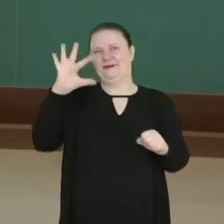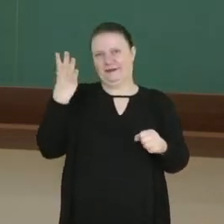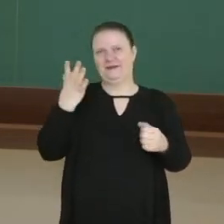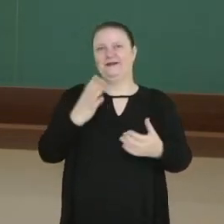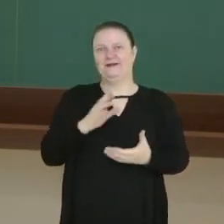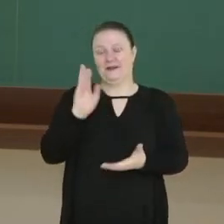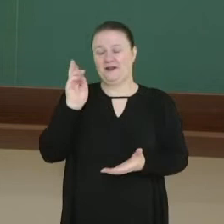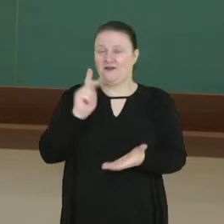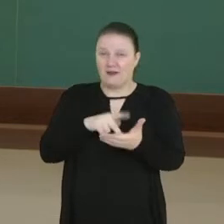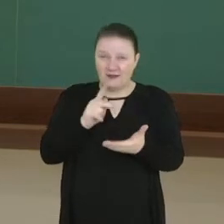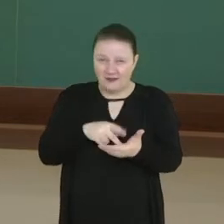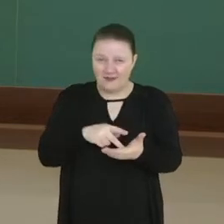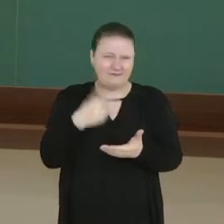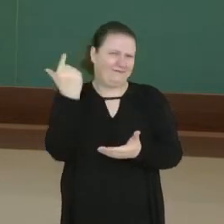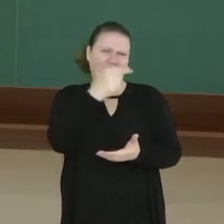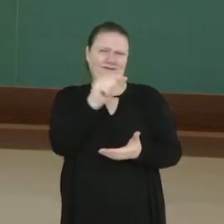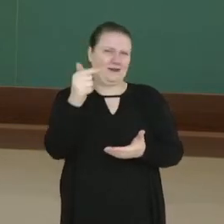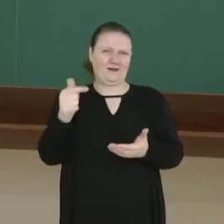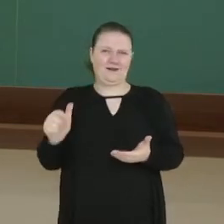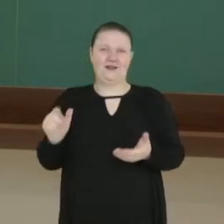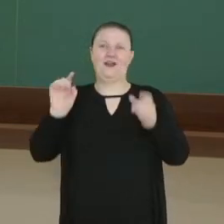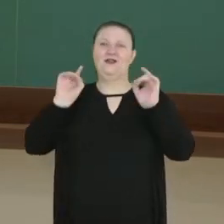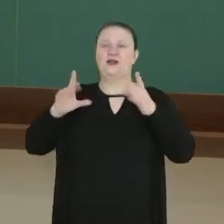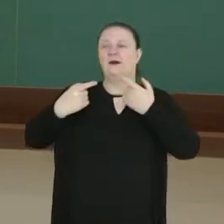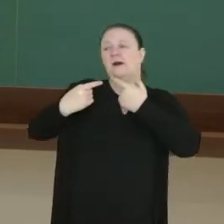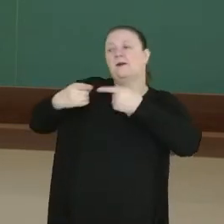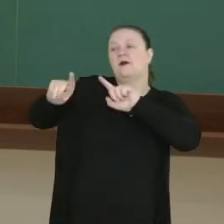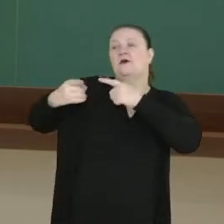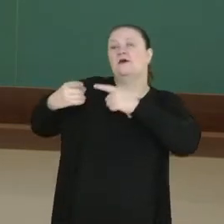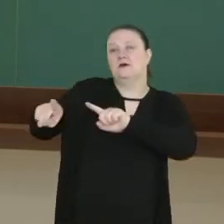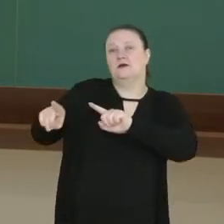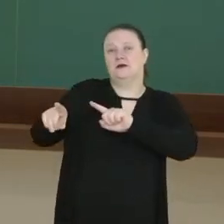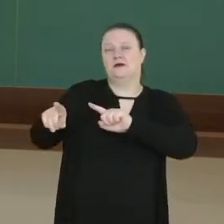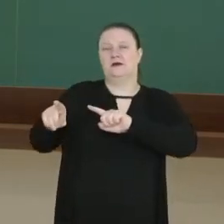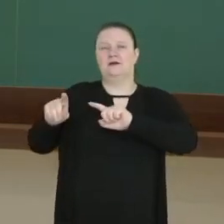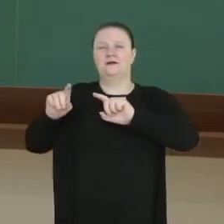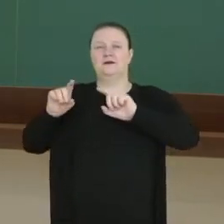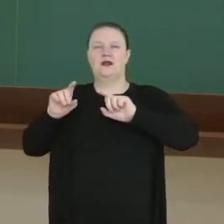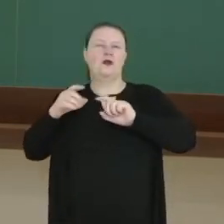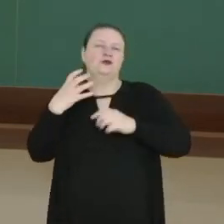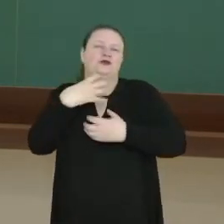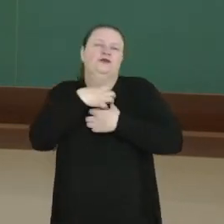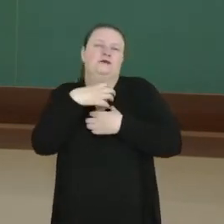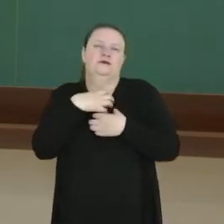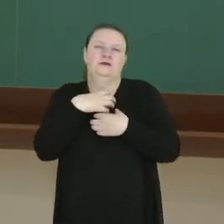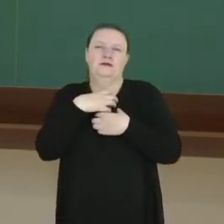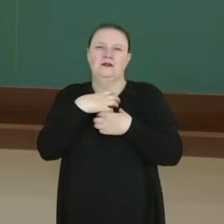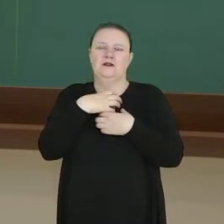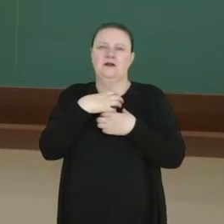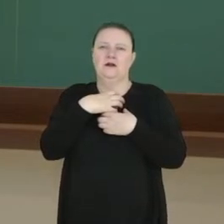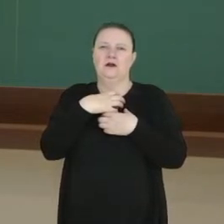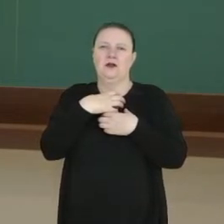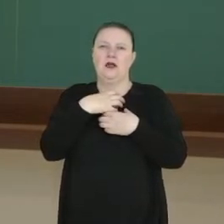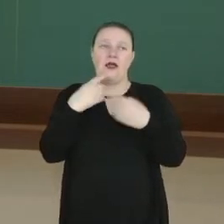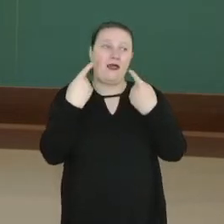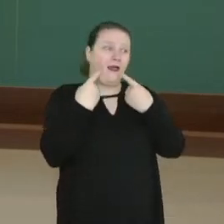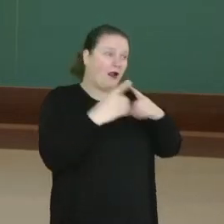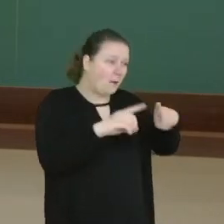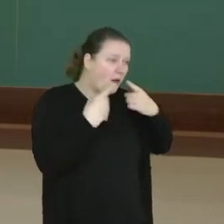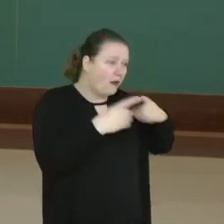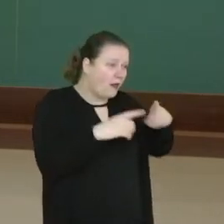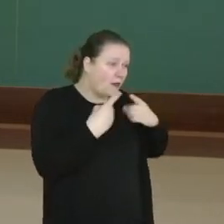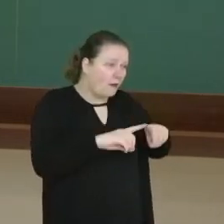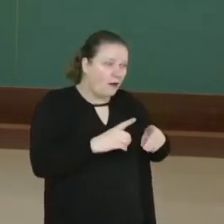de verdade, certo? Então, aqui foi uma ironia, de certo modo, né? Então, a rapidez da reclamação ser